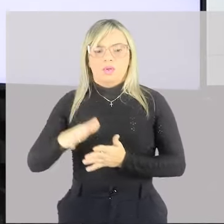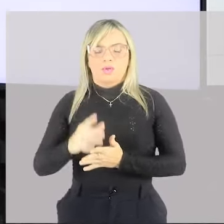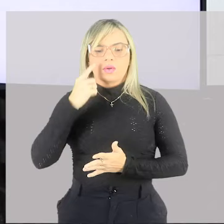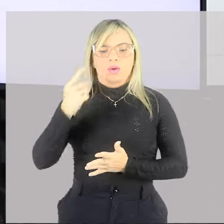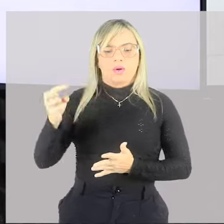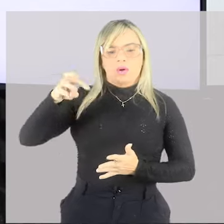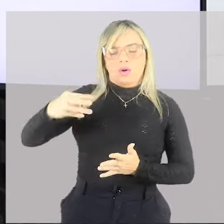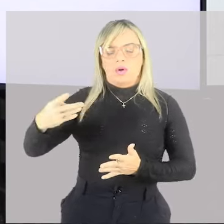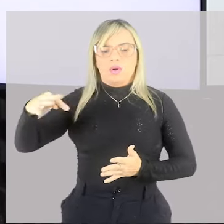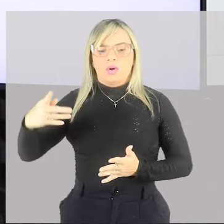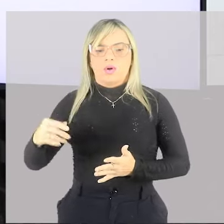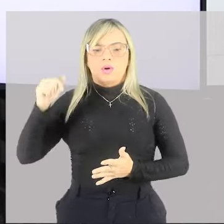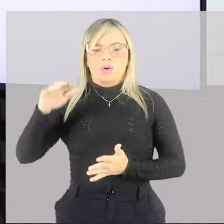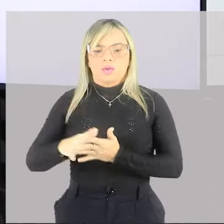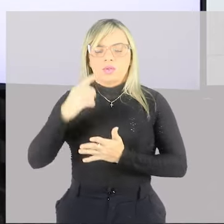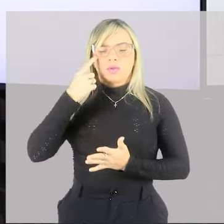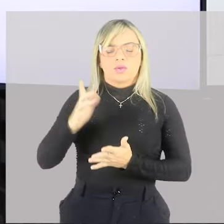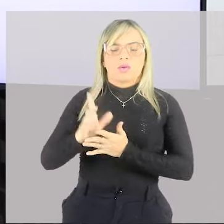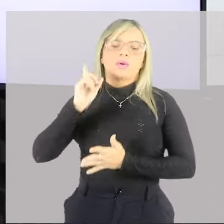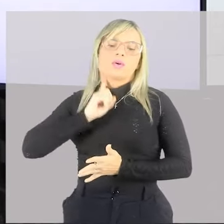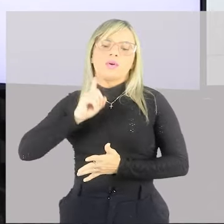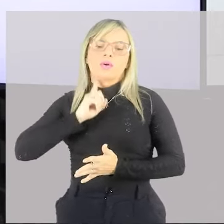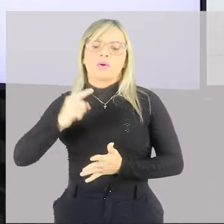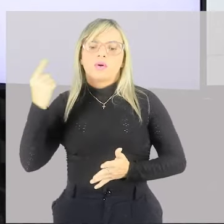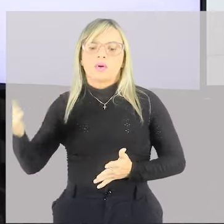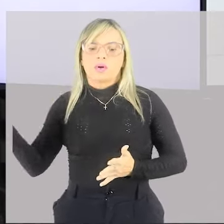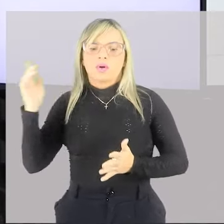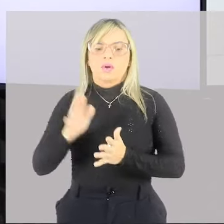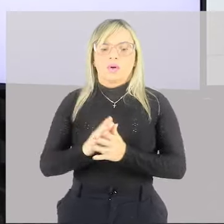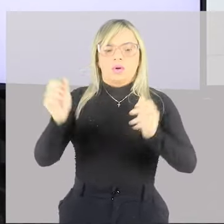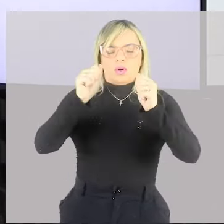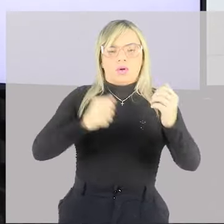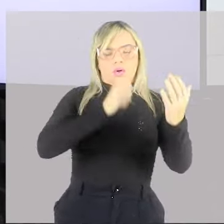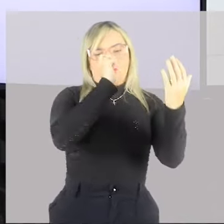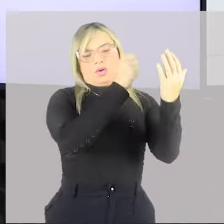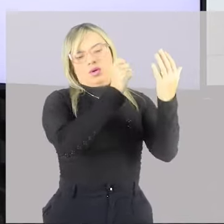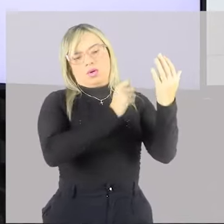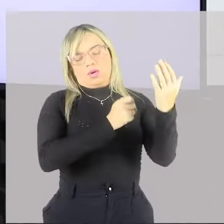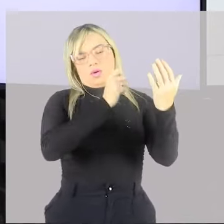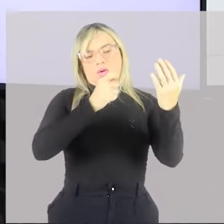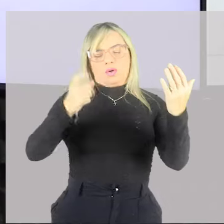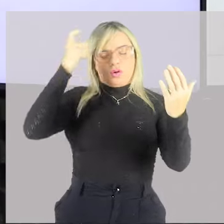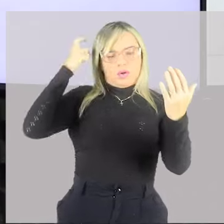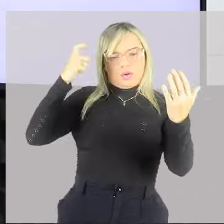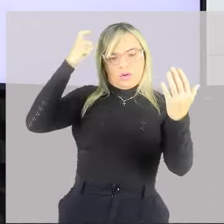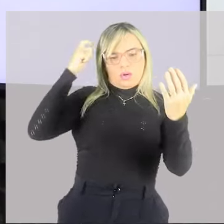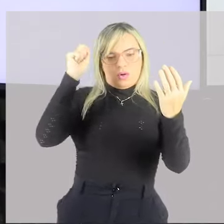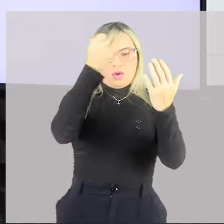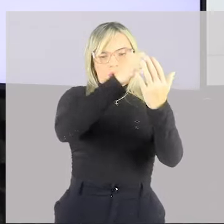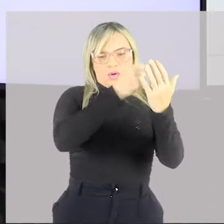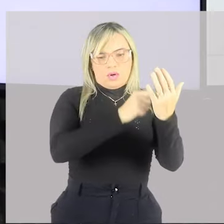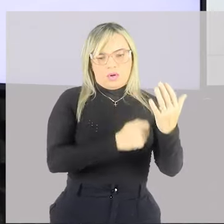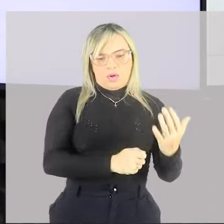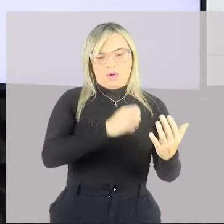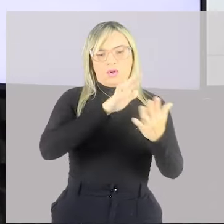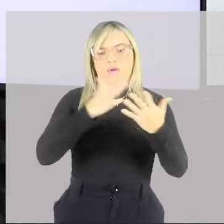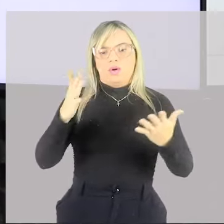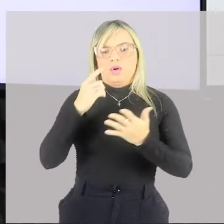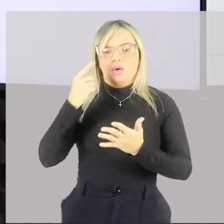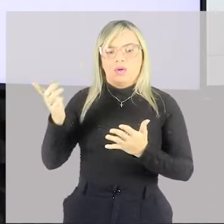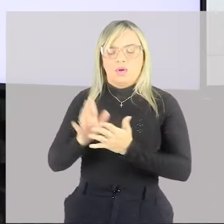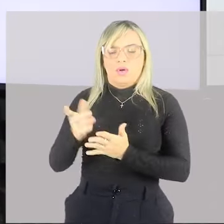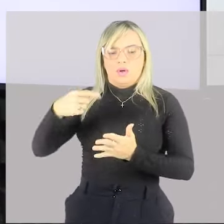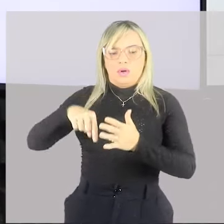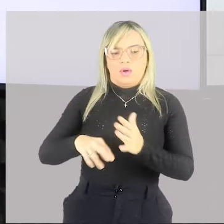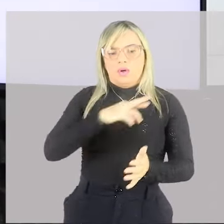esculpido em Pedra Sabão por alei jadinho profundamente religiosa sua obra revela vamos destrinchar a questão primeiro antes de passar